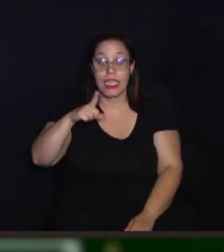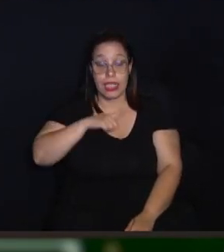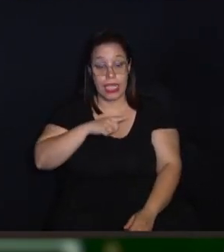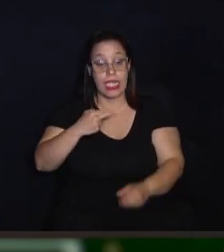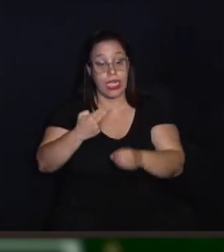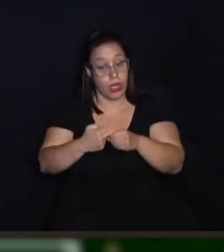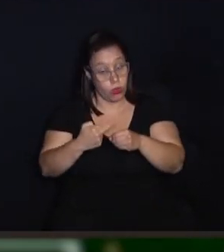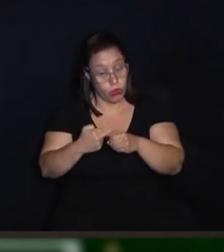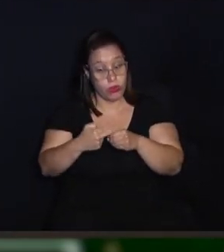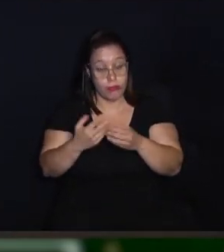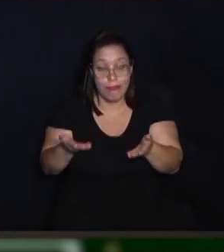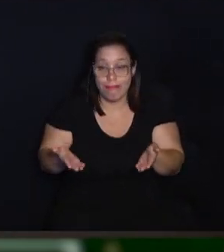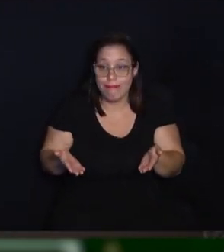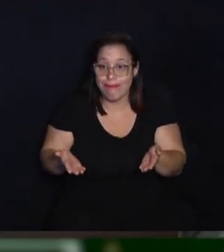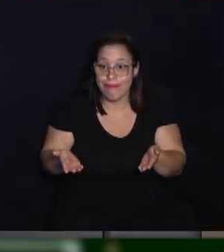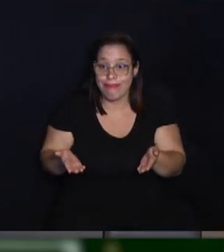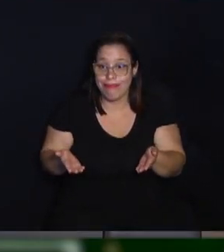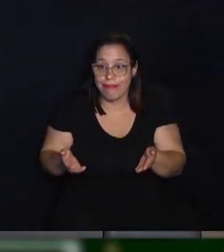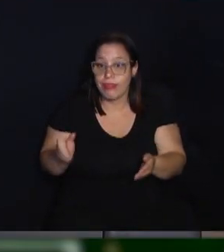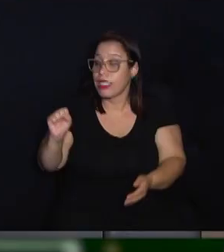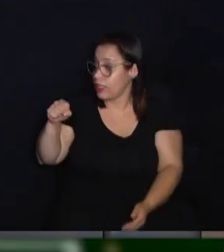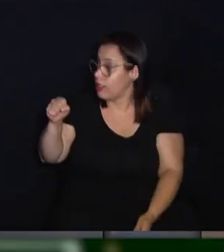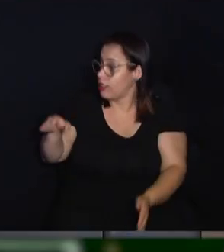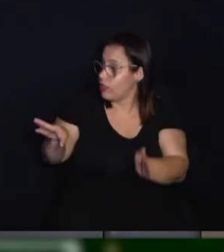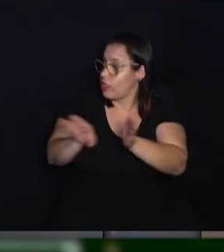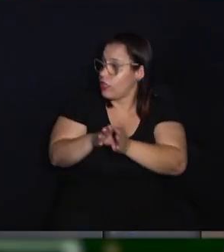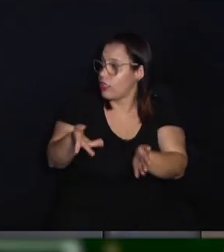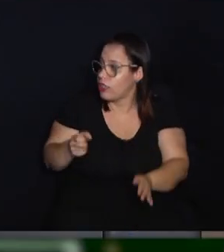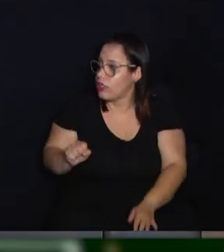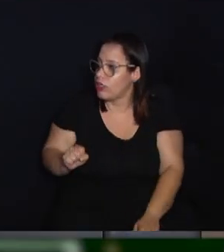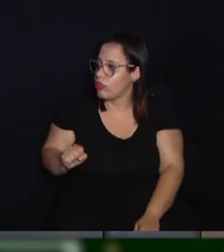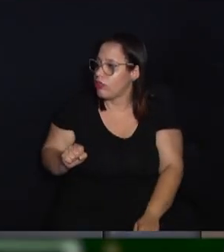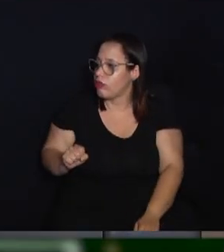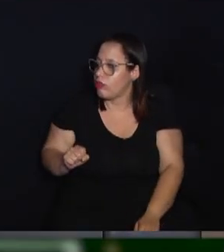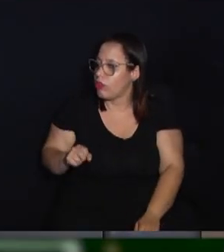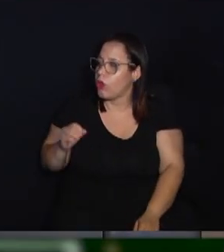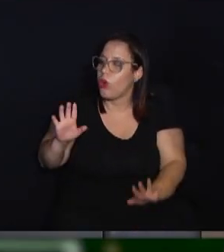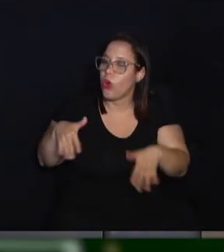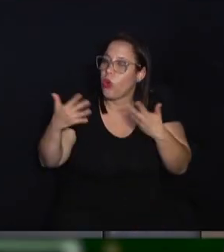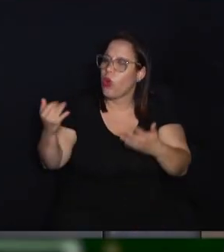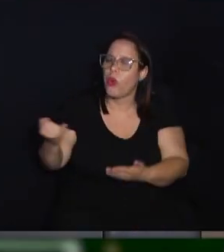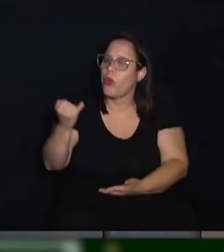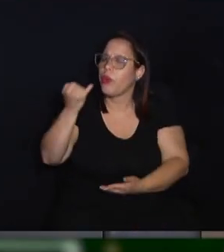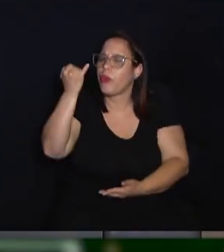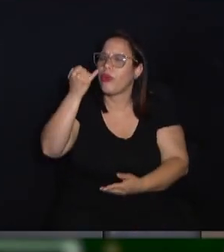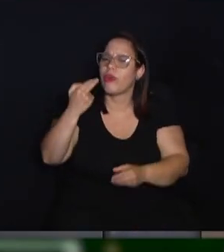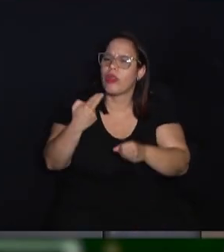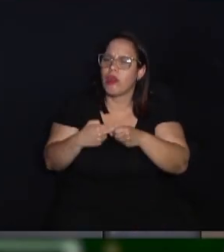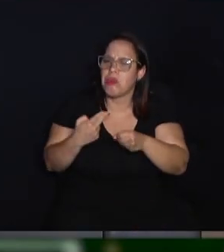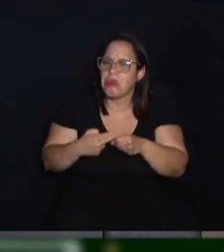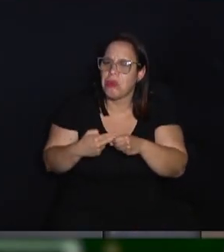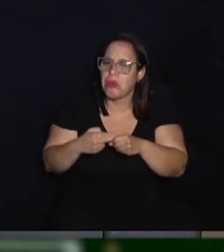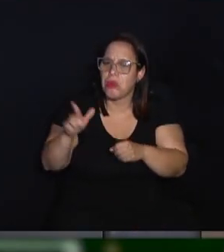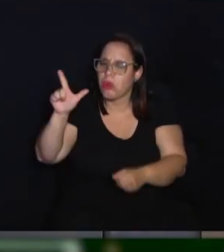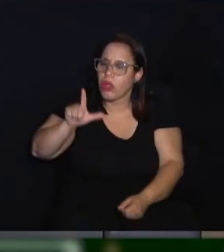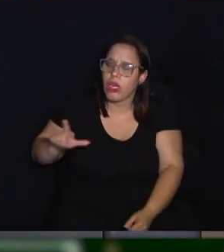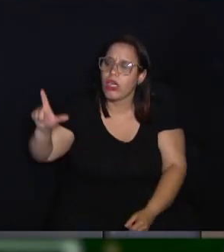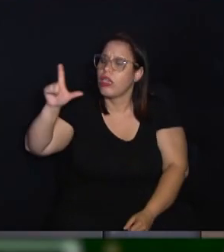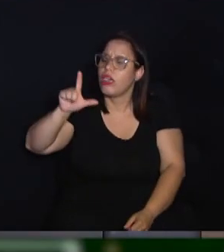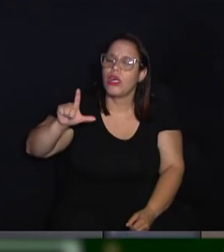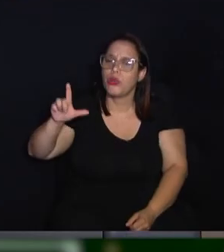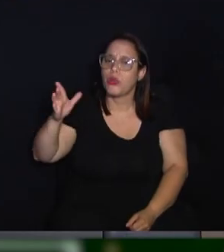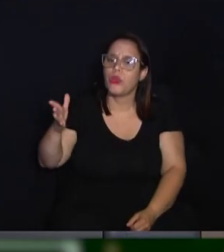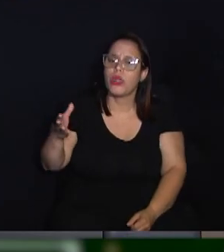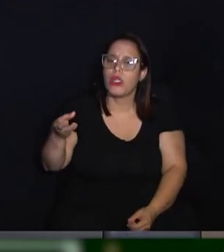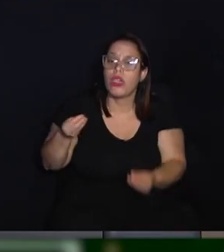era aí que eu gostaria de chegar. Qual a importância da Unicamp, não é? Com essas literaturas? O que